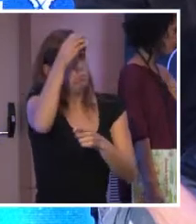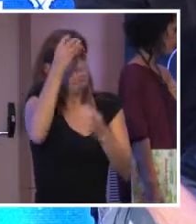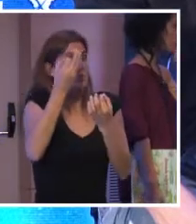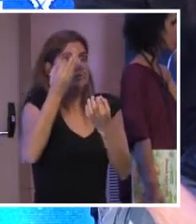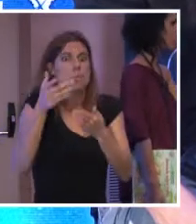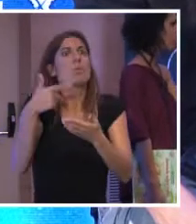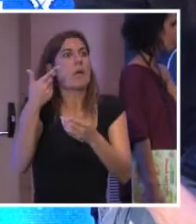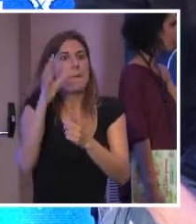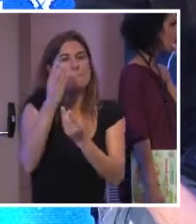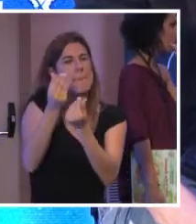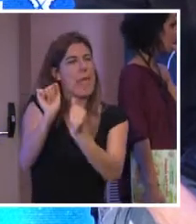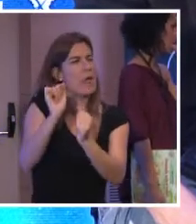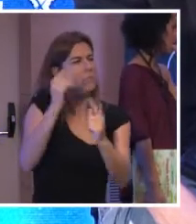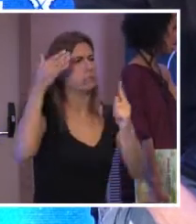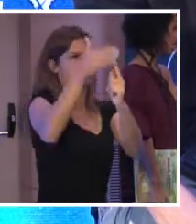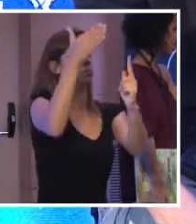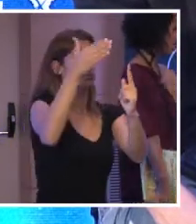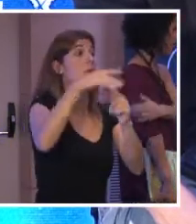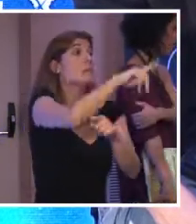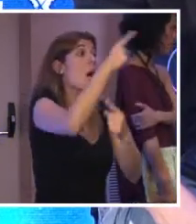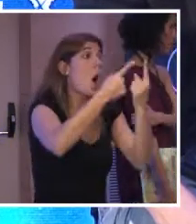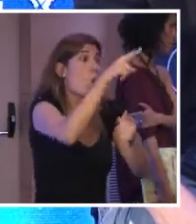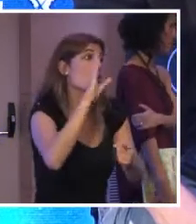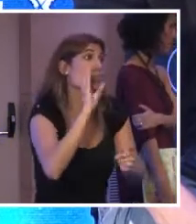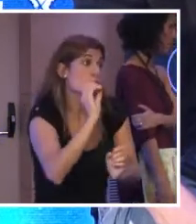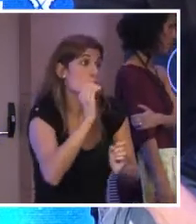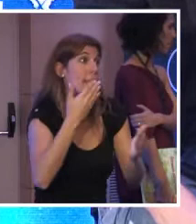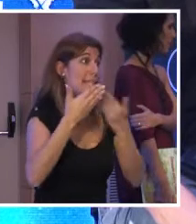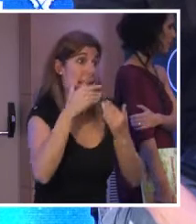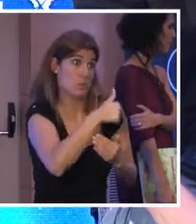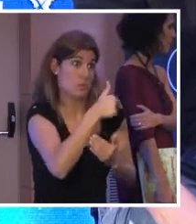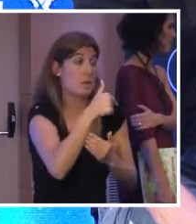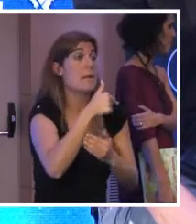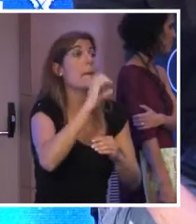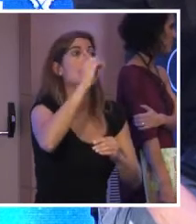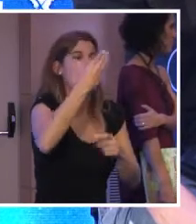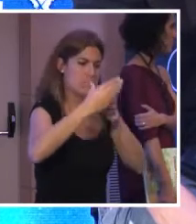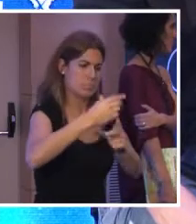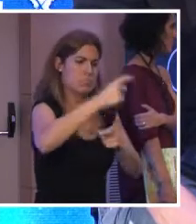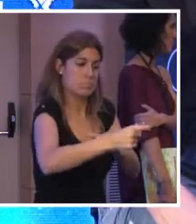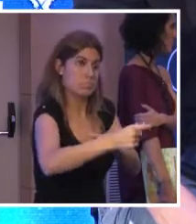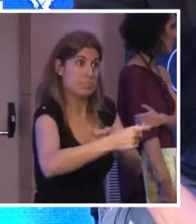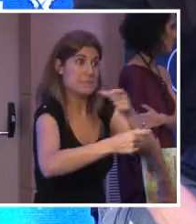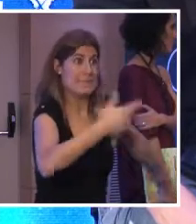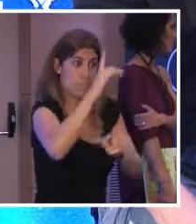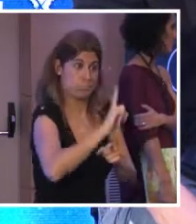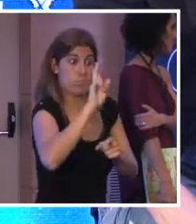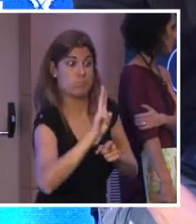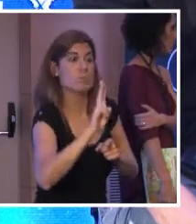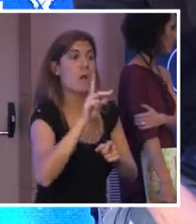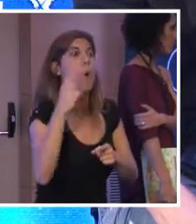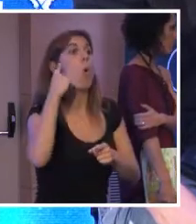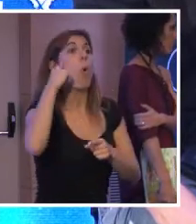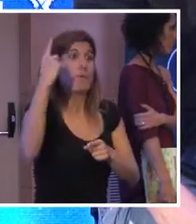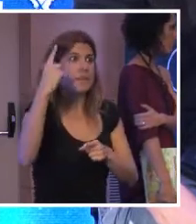porque, para quem não viu a peça, as duas primeiras cenas, ela consegue colocar o ouvinte na mesma